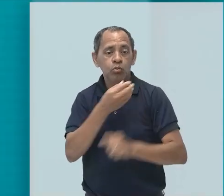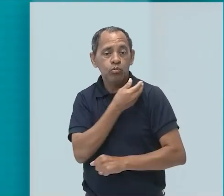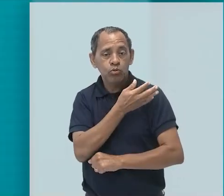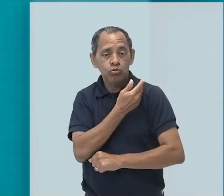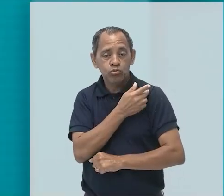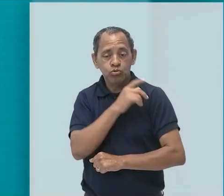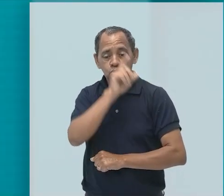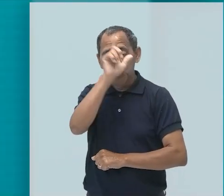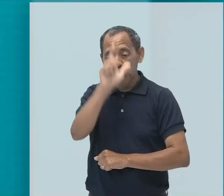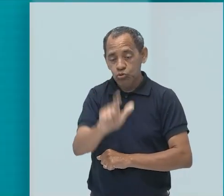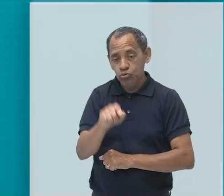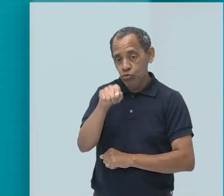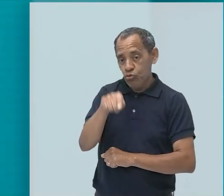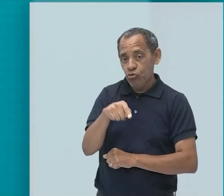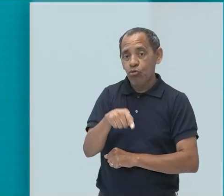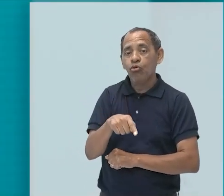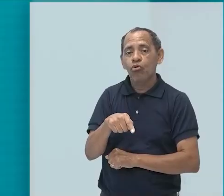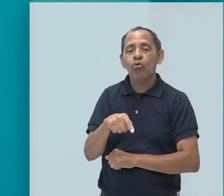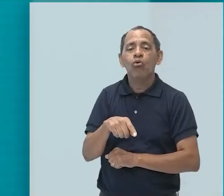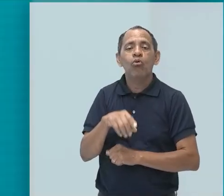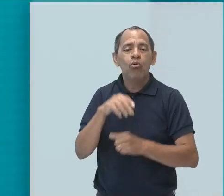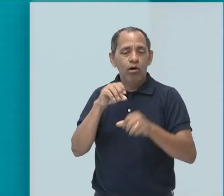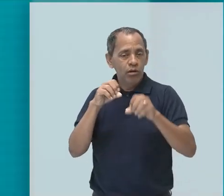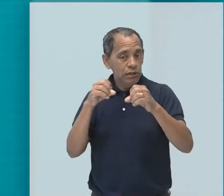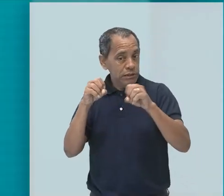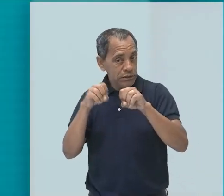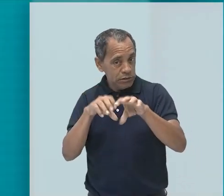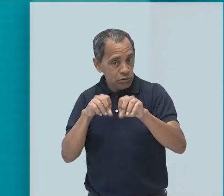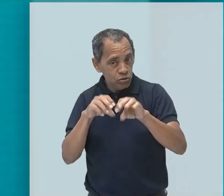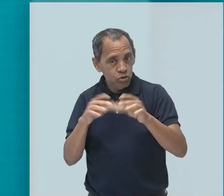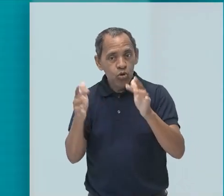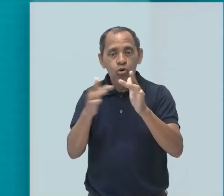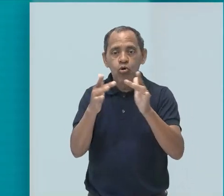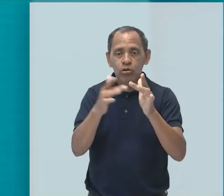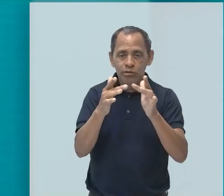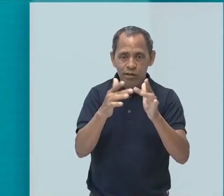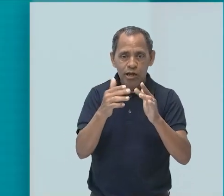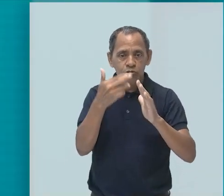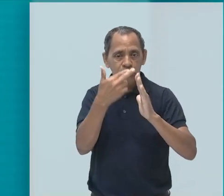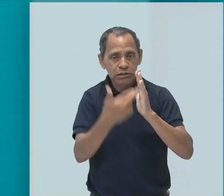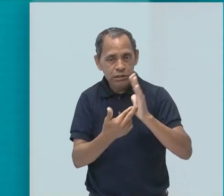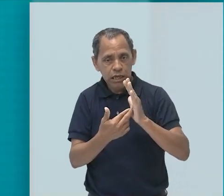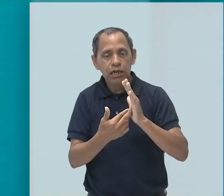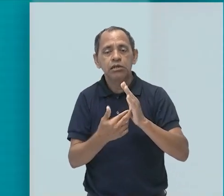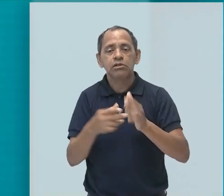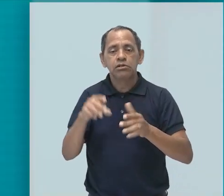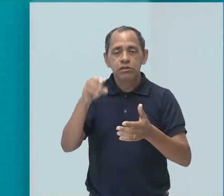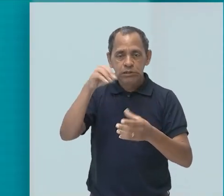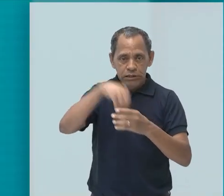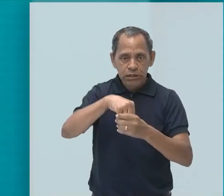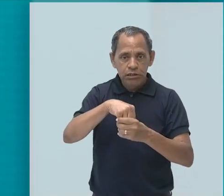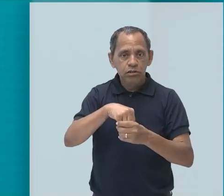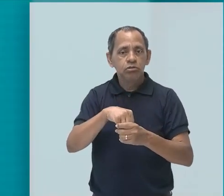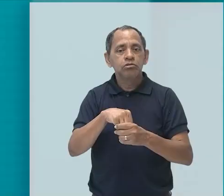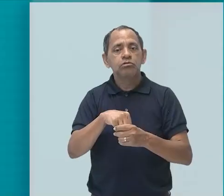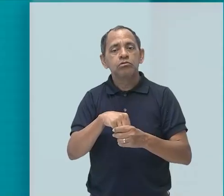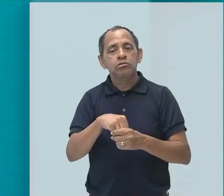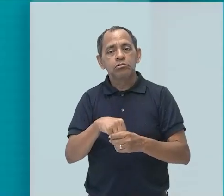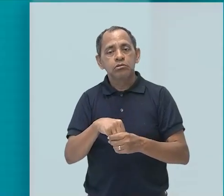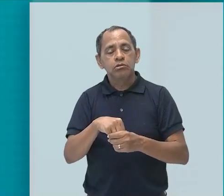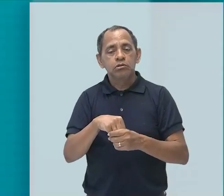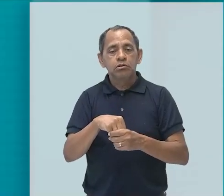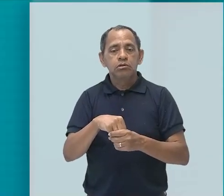que estudou menos tempo e, portanto, teve menos contato com o padrão formal que se aprende na escola, não é? Mas vai